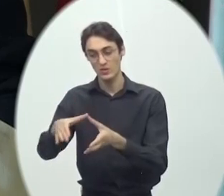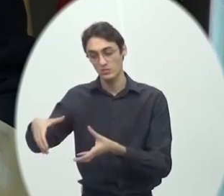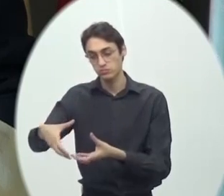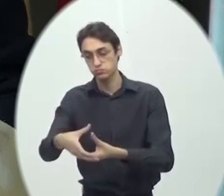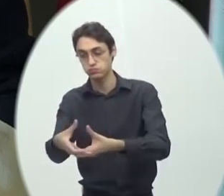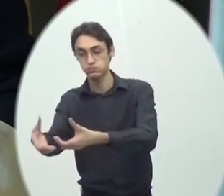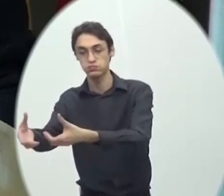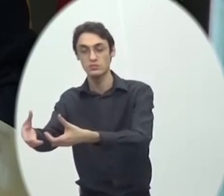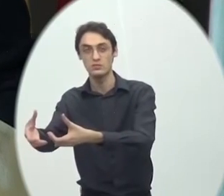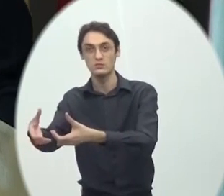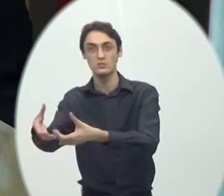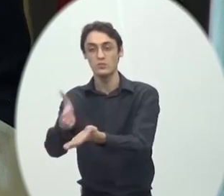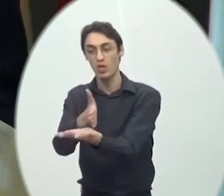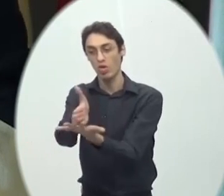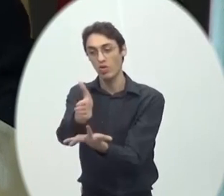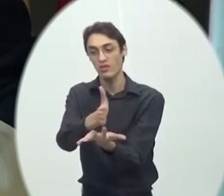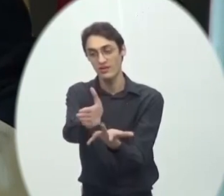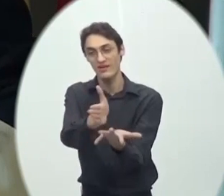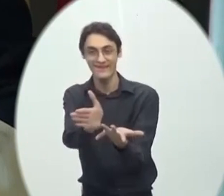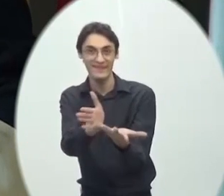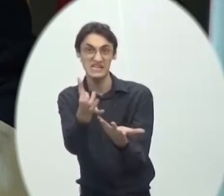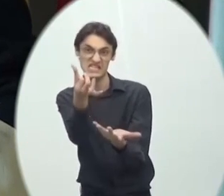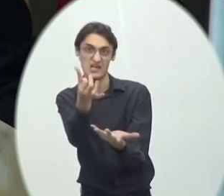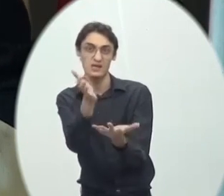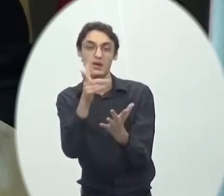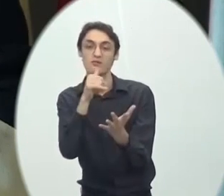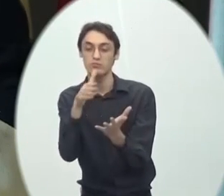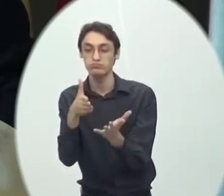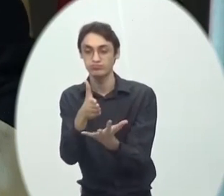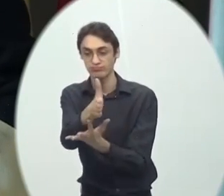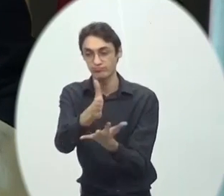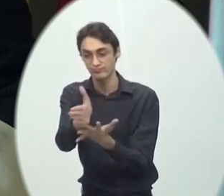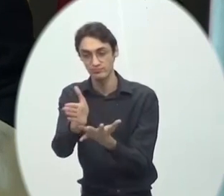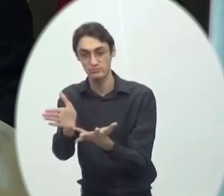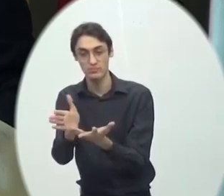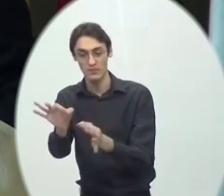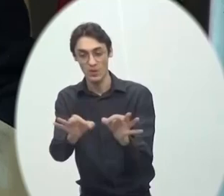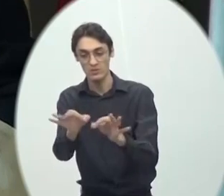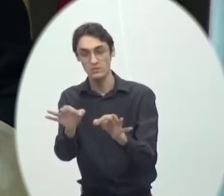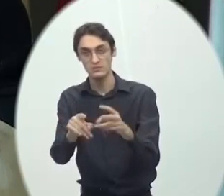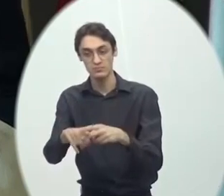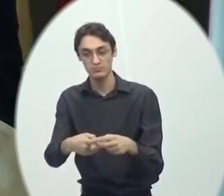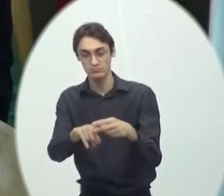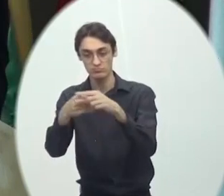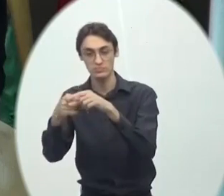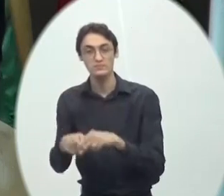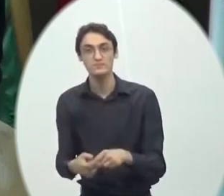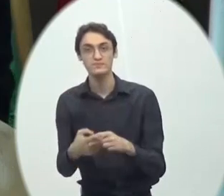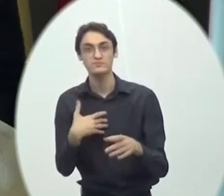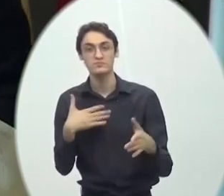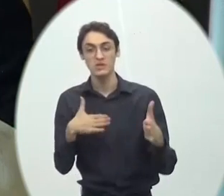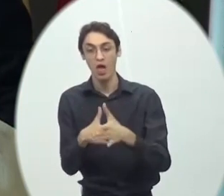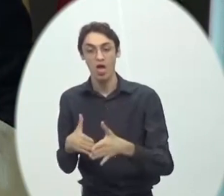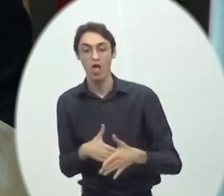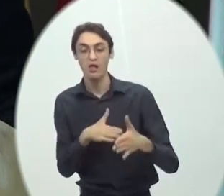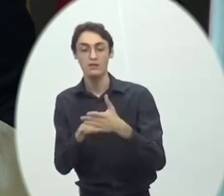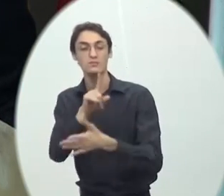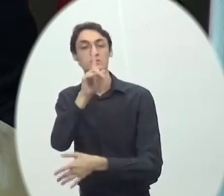coisa muito grande, porque eu estava ouvindo um barulho muito grande, tudo trancado, enfim, agora faz